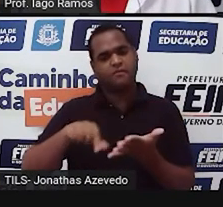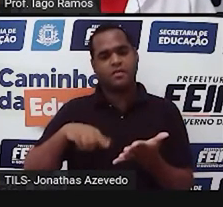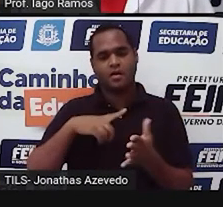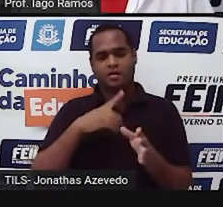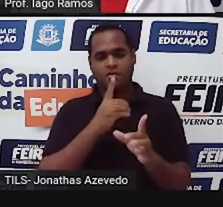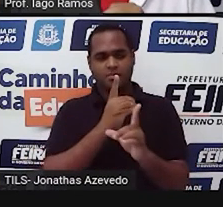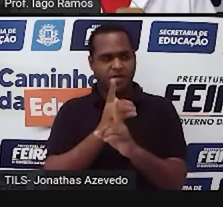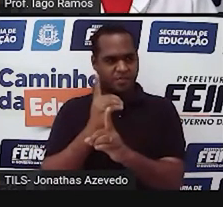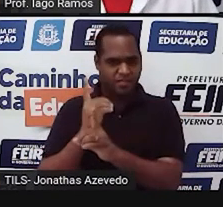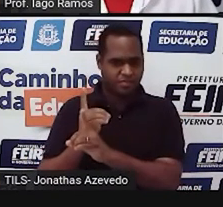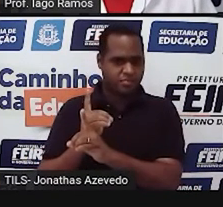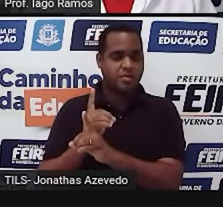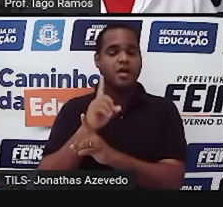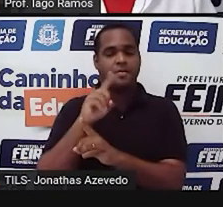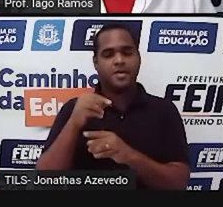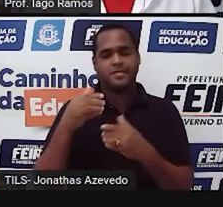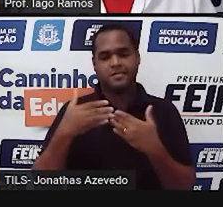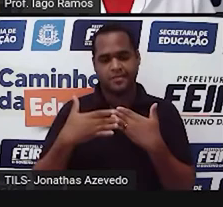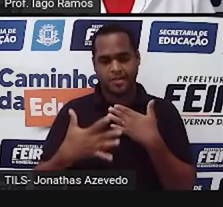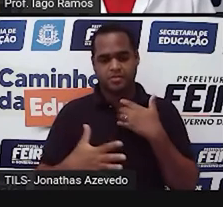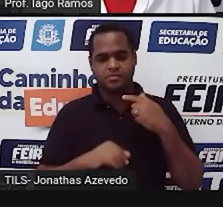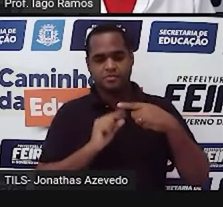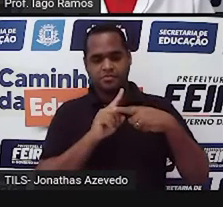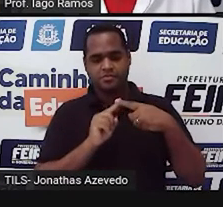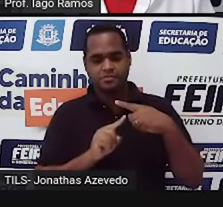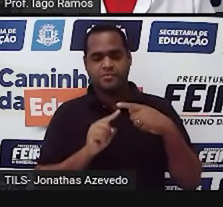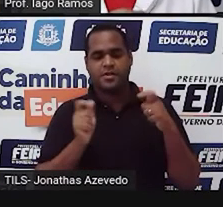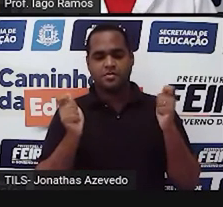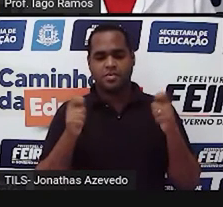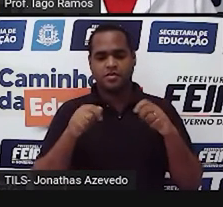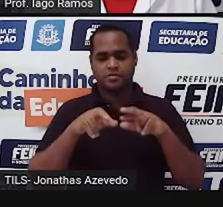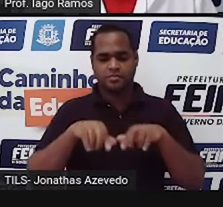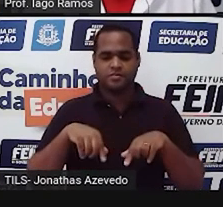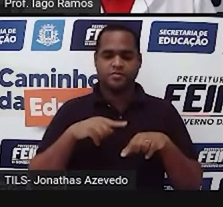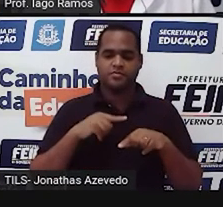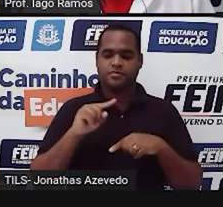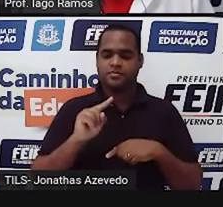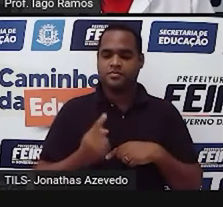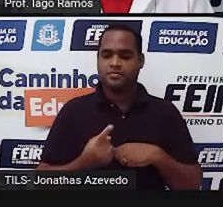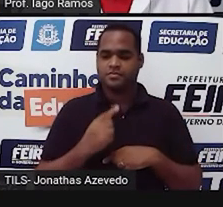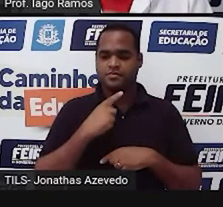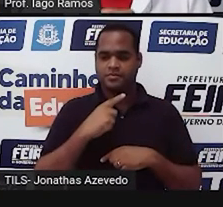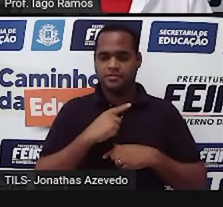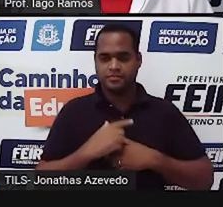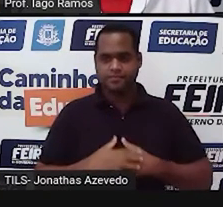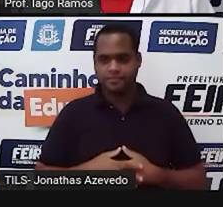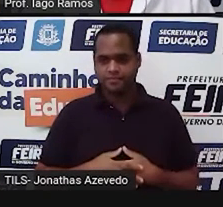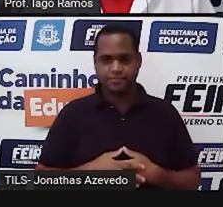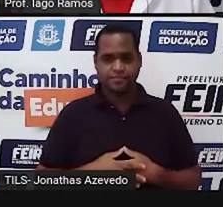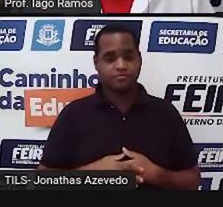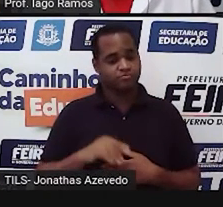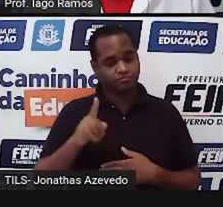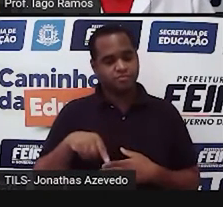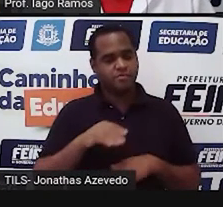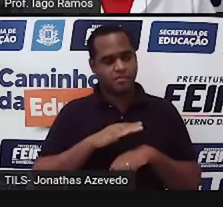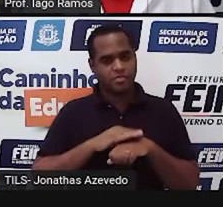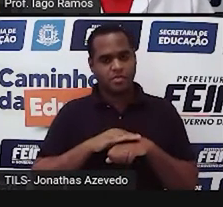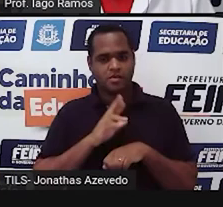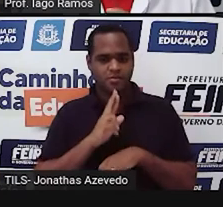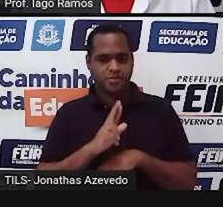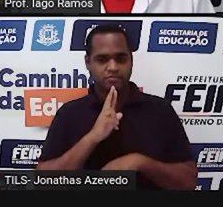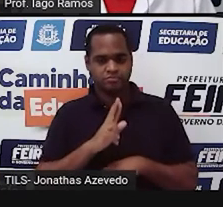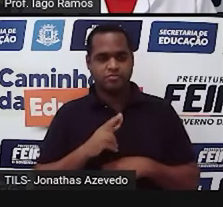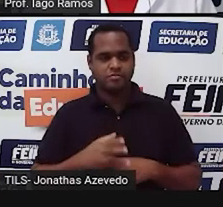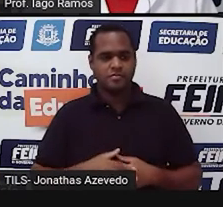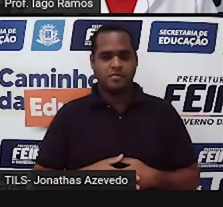encontrados a partir de frações e podem ter, essa é a resposta tá